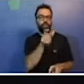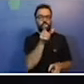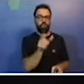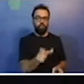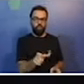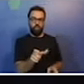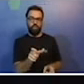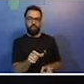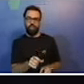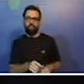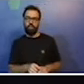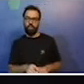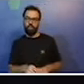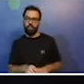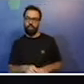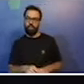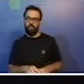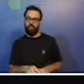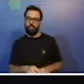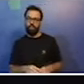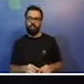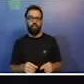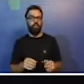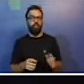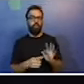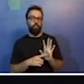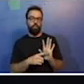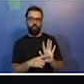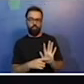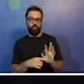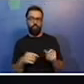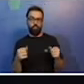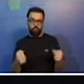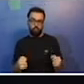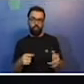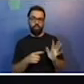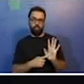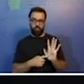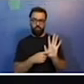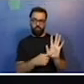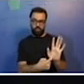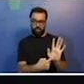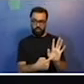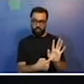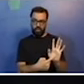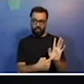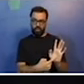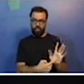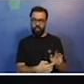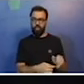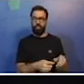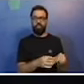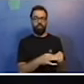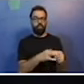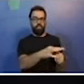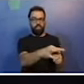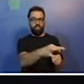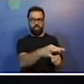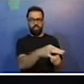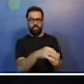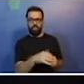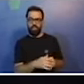indica preço, medida ou quantidade. Verbo ser no singular. Olha só.